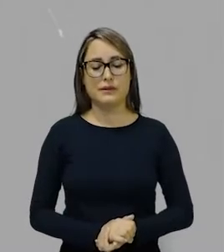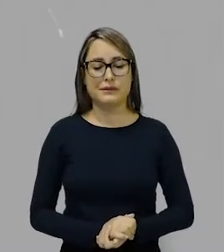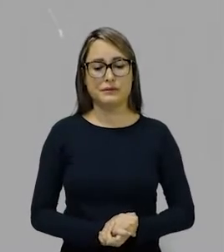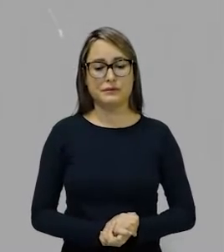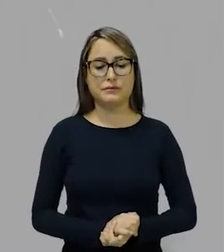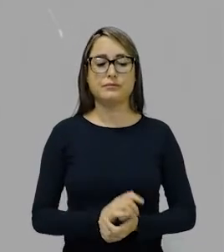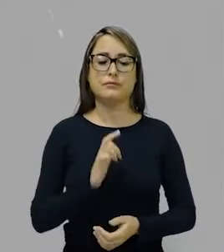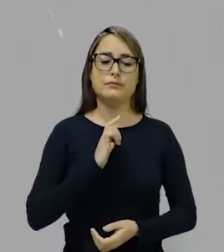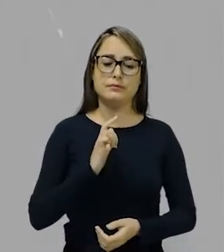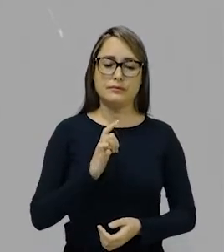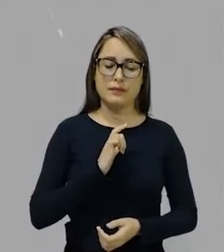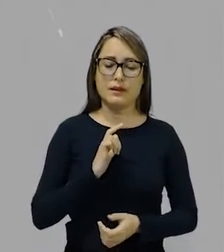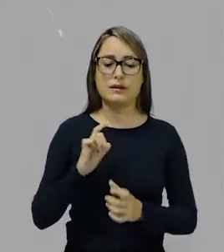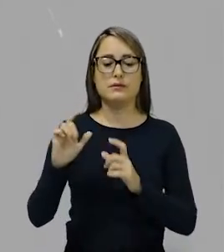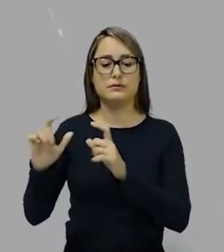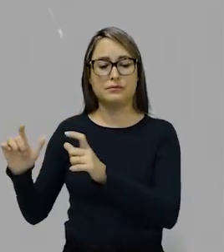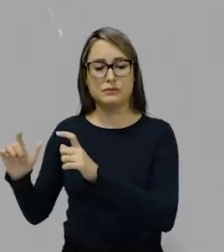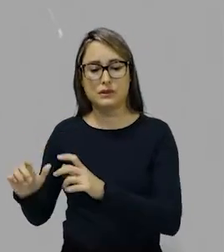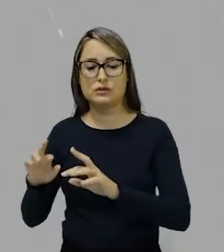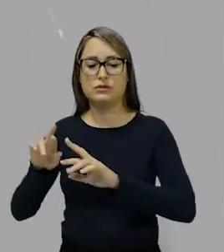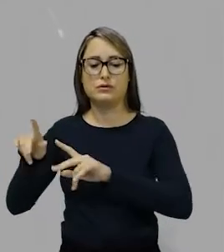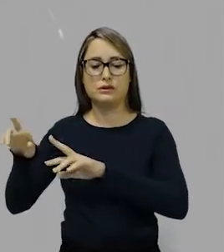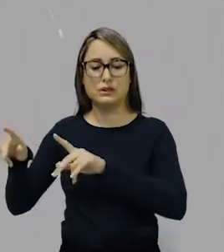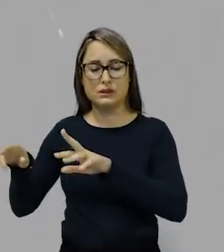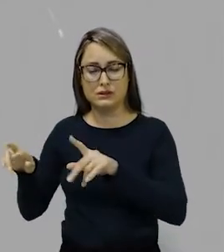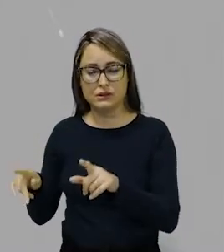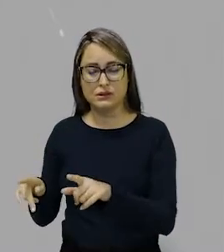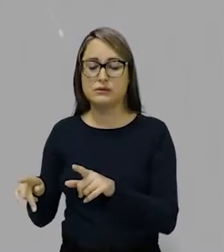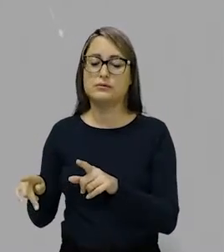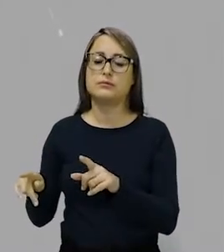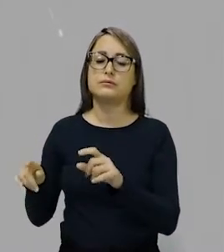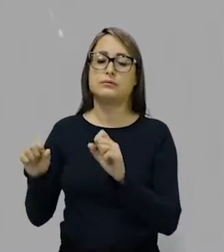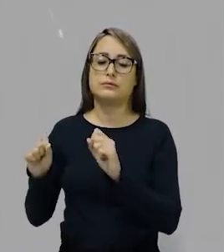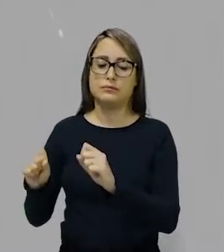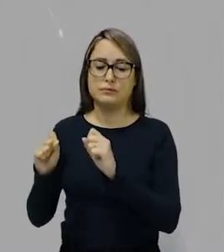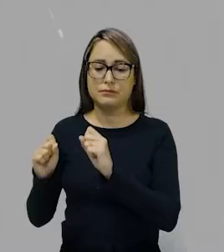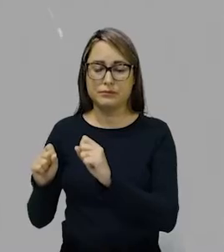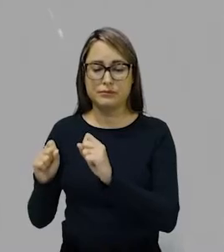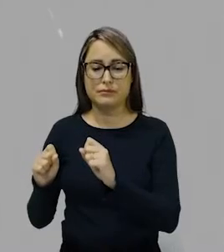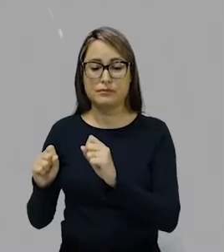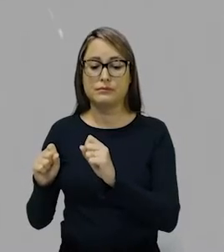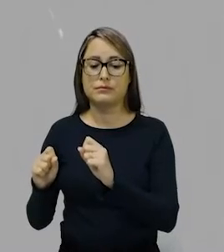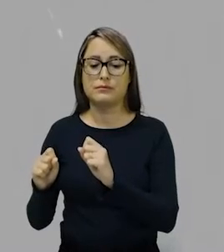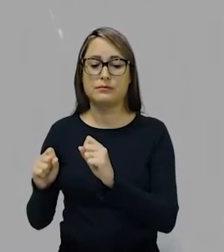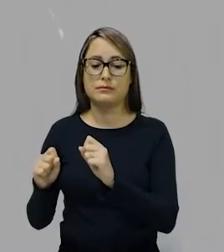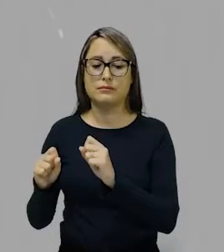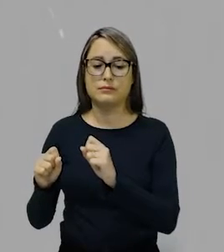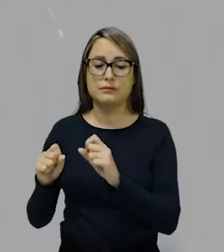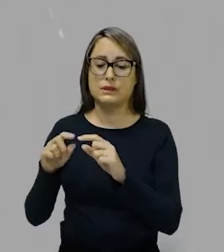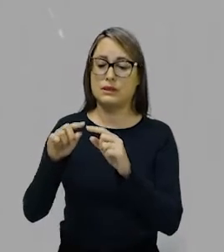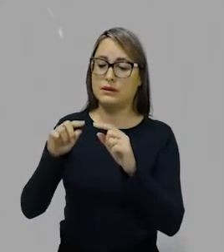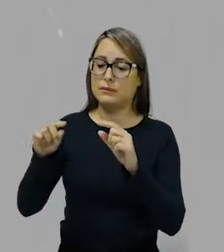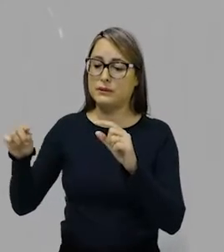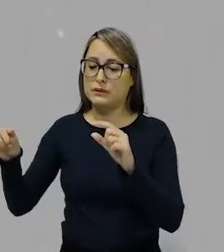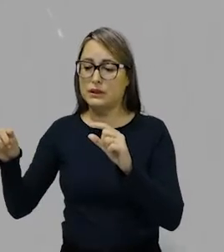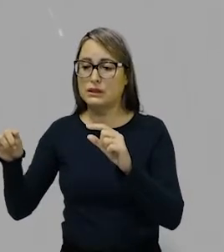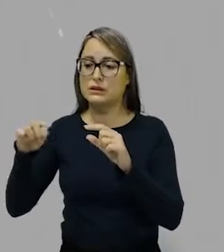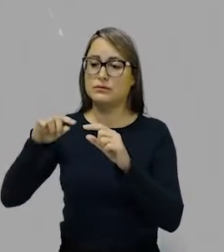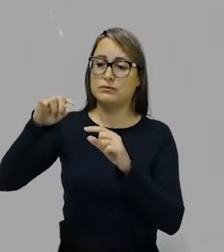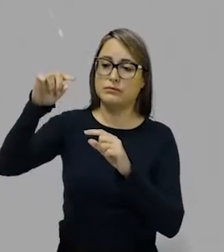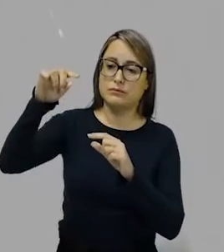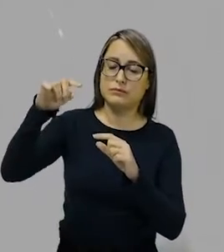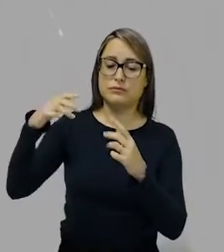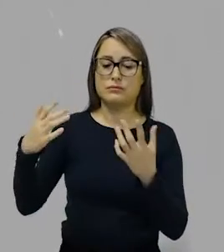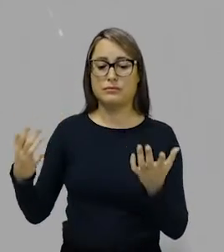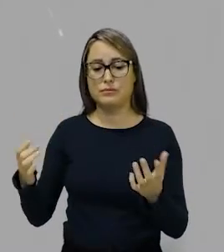ter posições diferentes, mas pode ser, ó, posição diferente da ramificação, pode ser